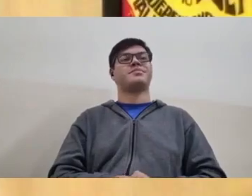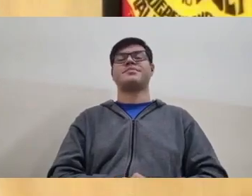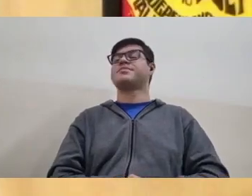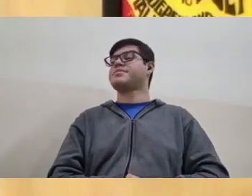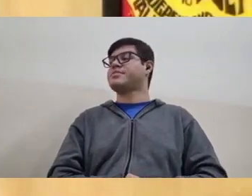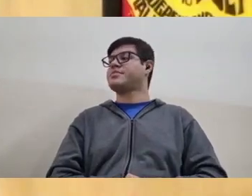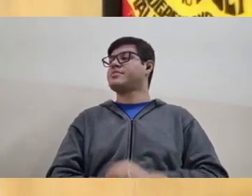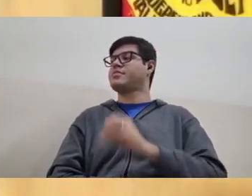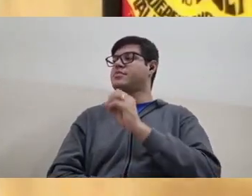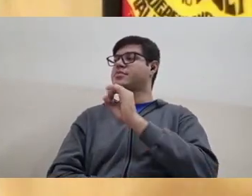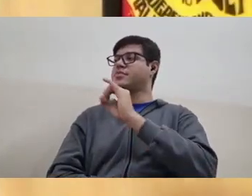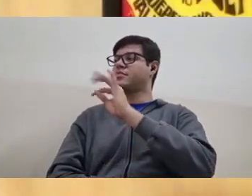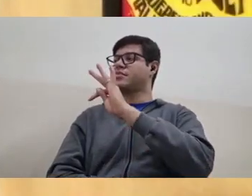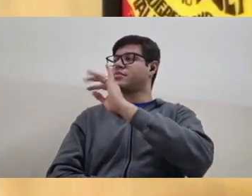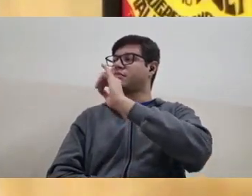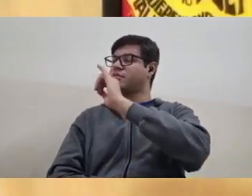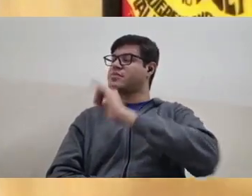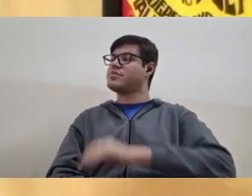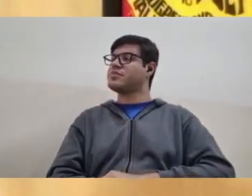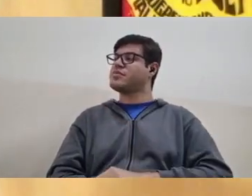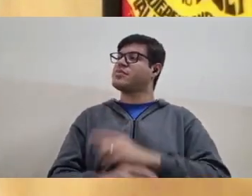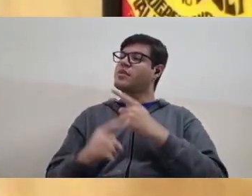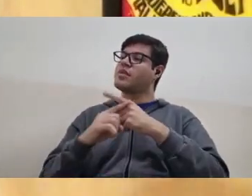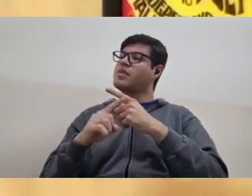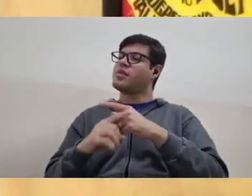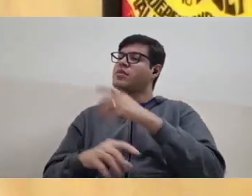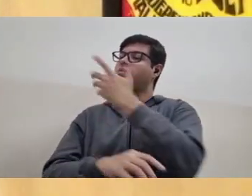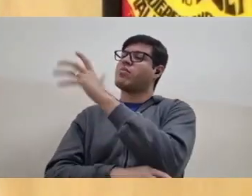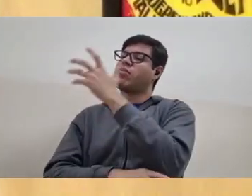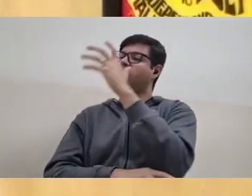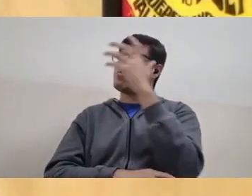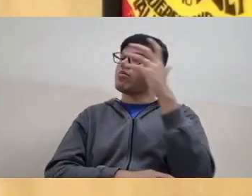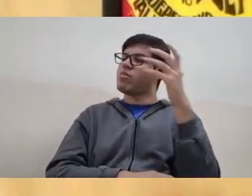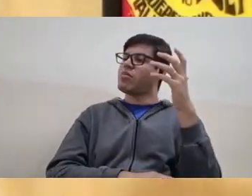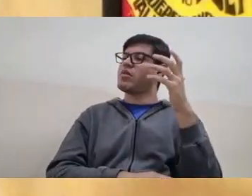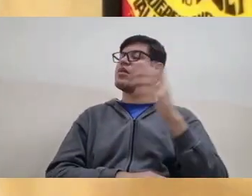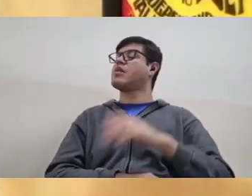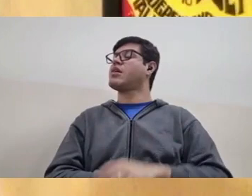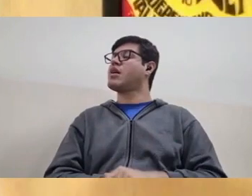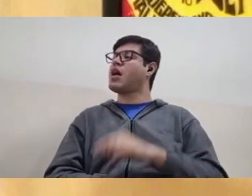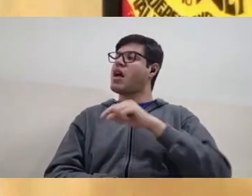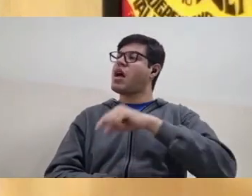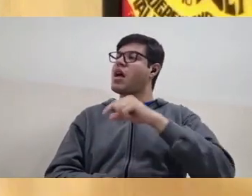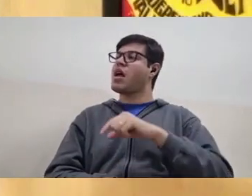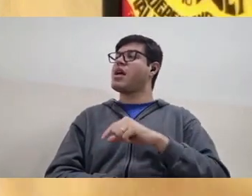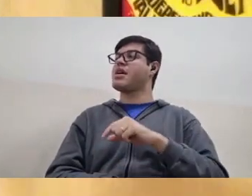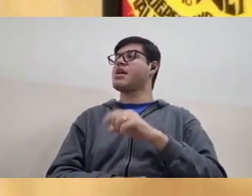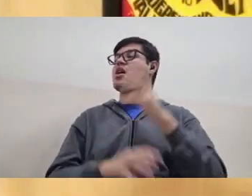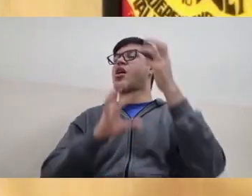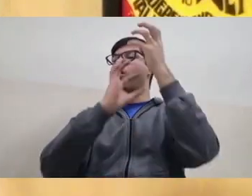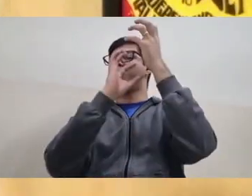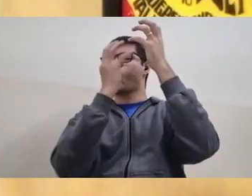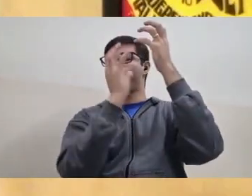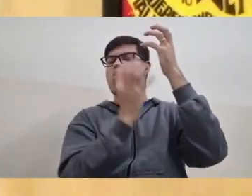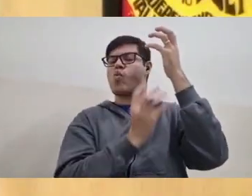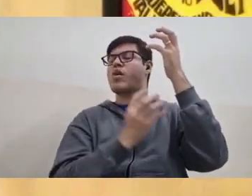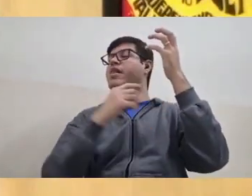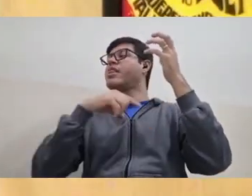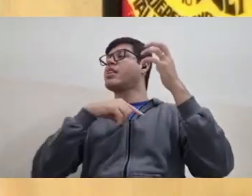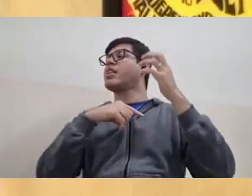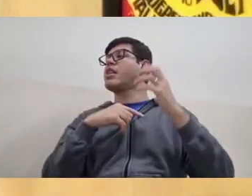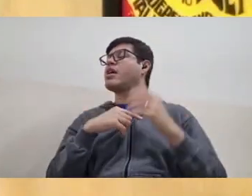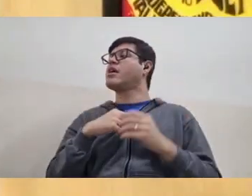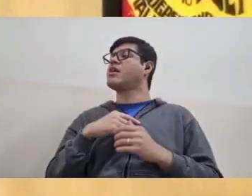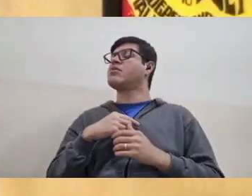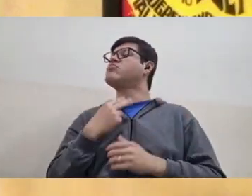Oiti, árvore frutífera. Por que não plantar todas as árvores frutíferas na cidade? Por exemplo, no lago ali, a gente tem, no entorno do Lago